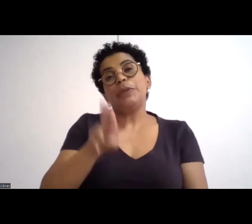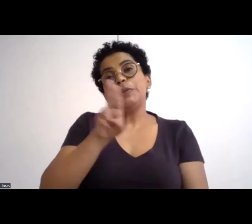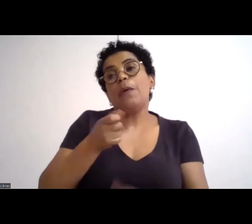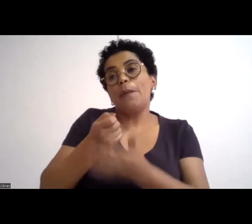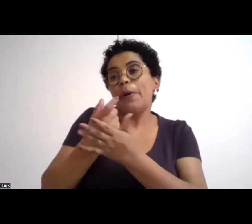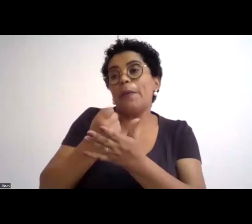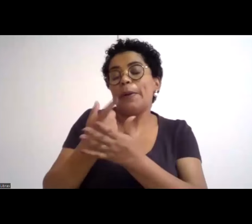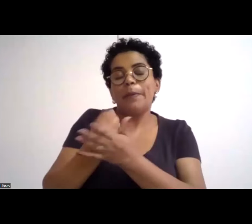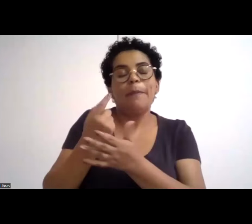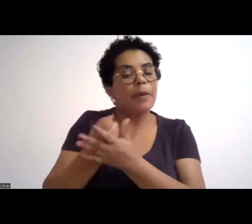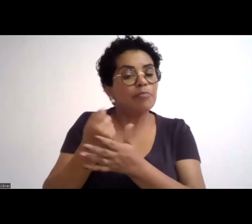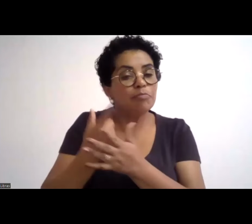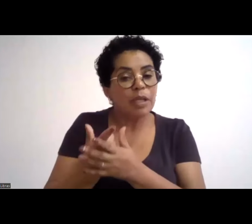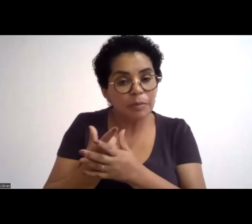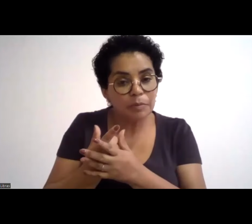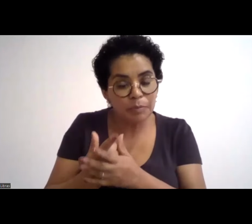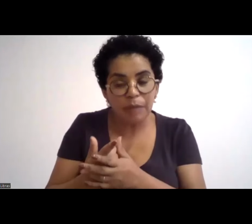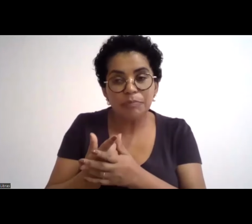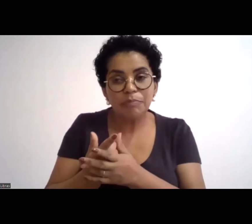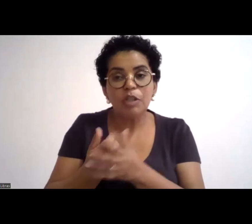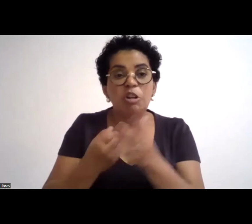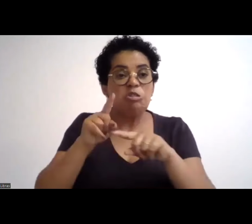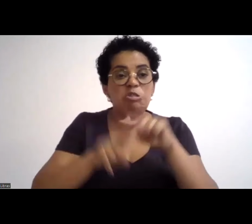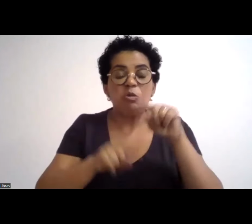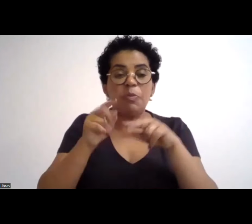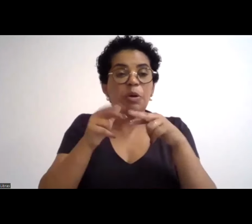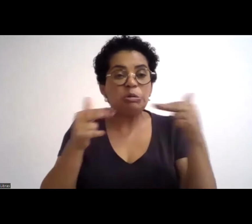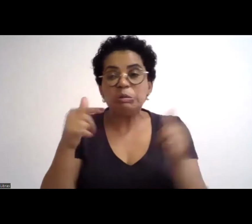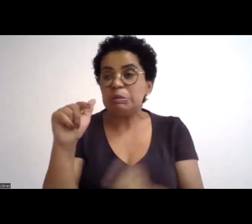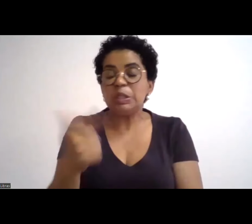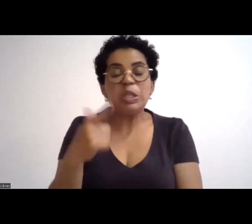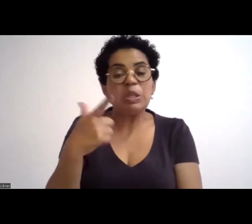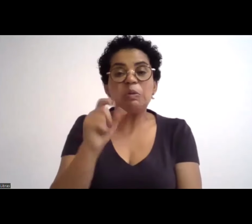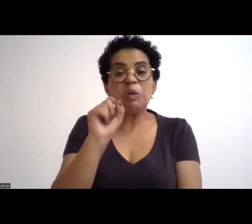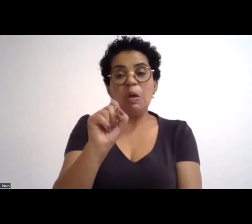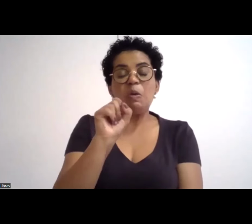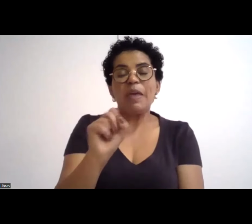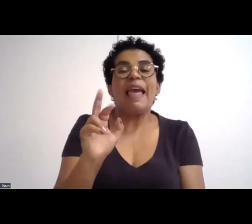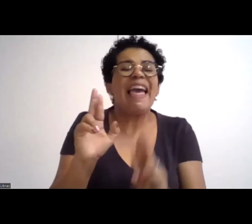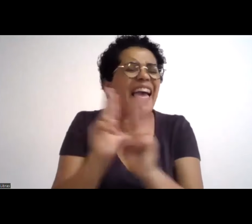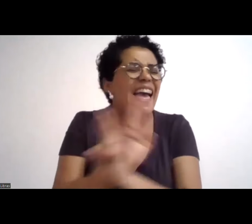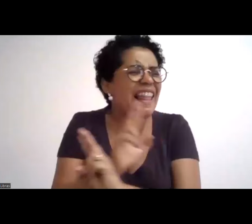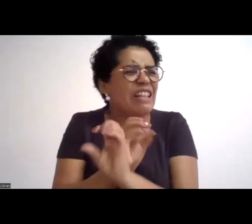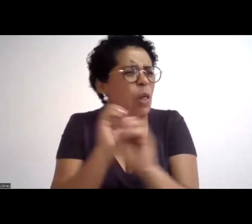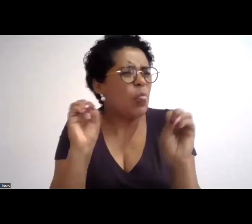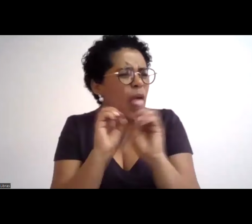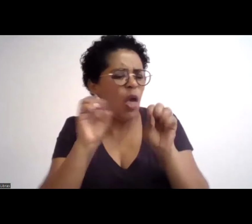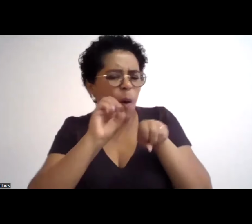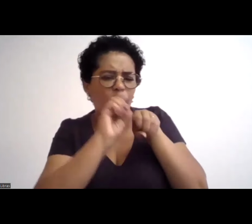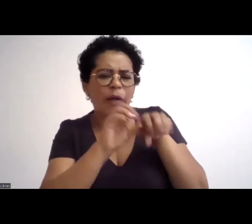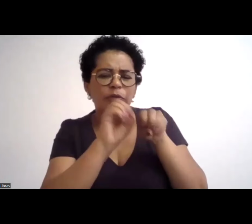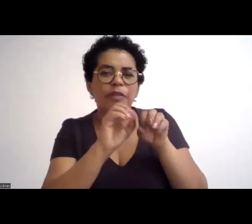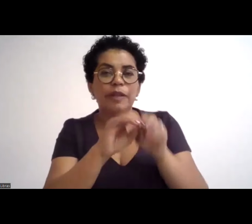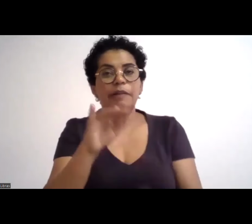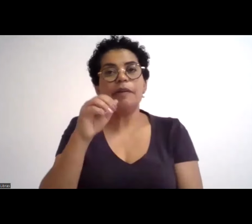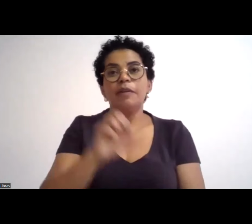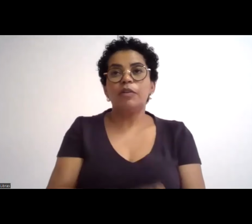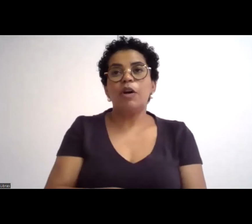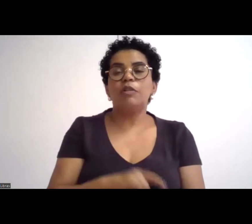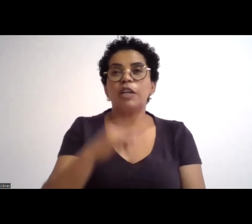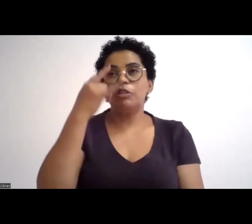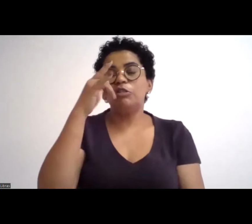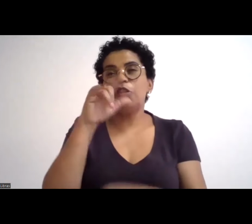de produtos exógenos, que não têm, digamos, qualquer relação e que nos tornam cada vez mais alienados. Acho que a